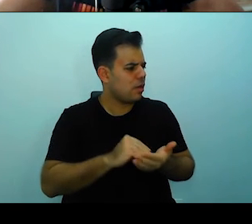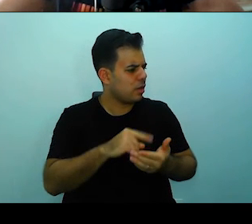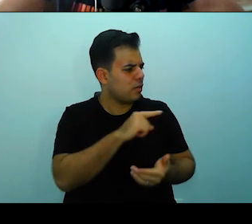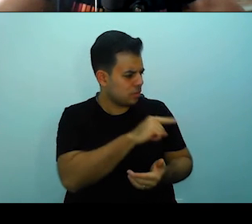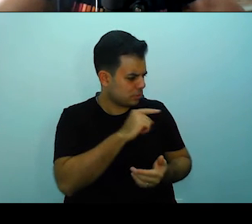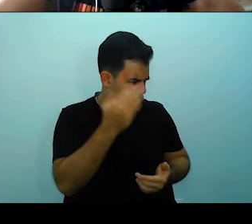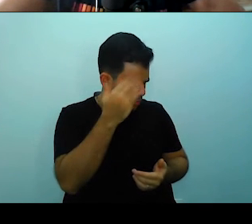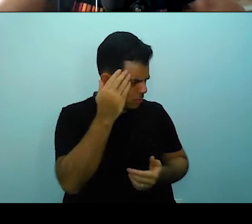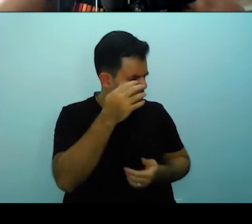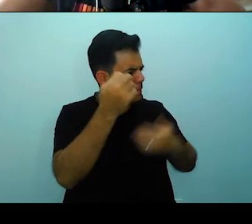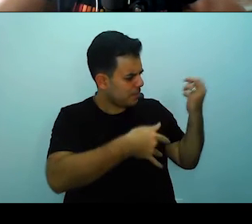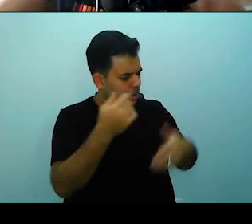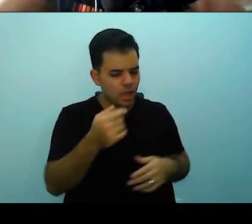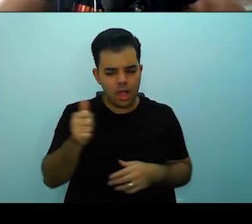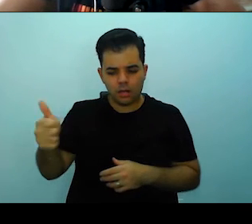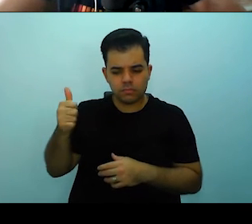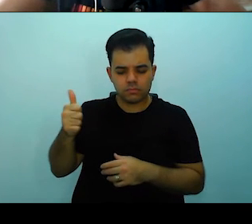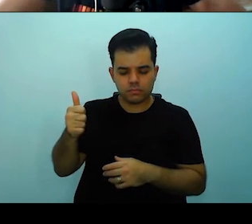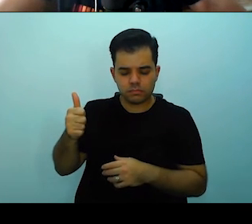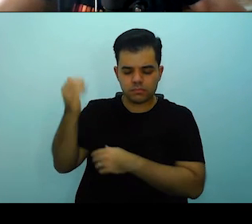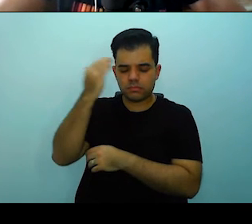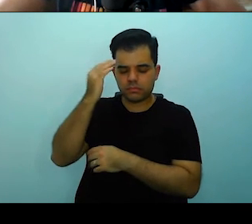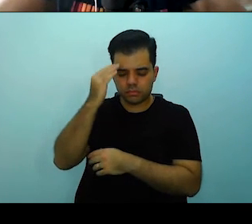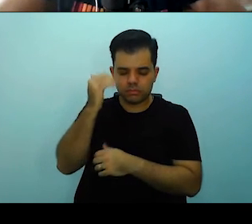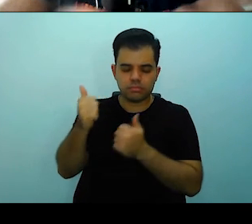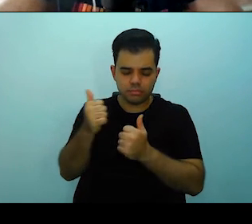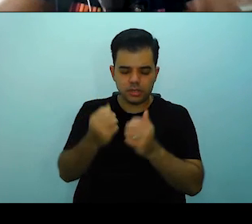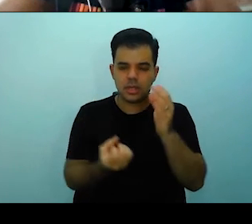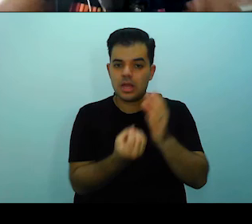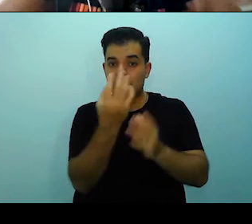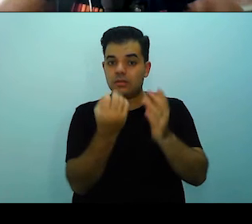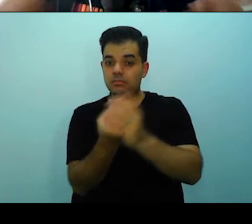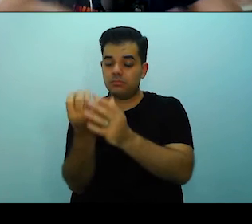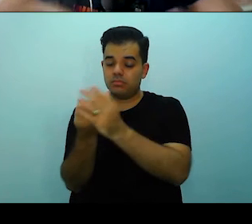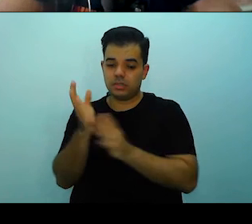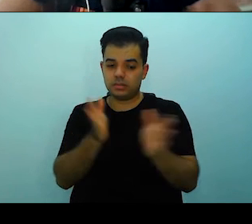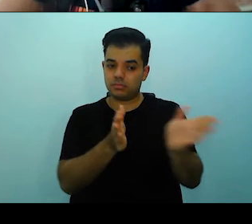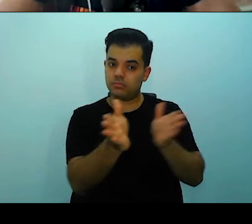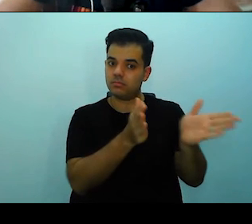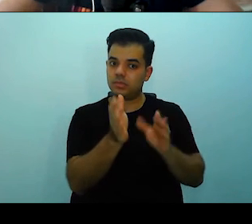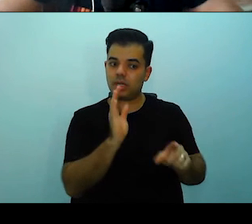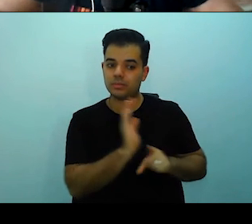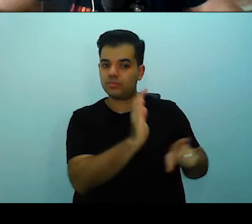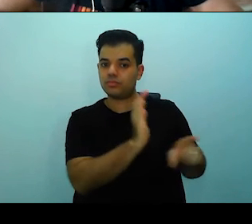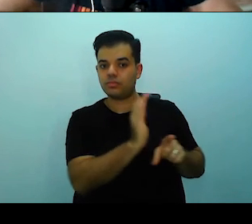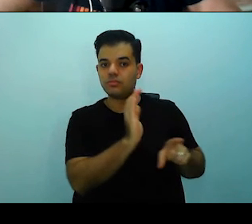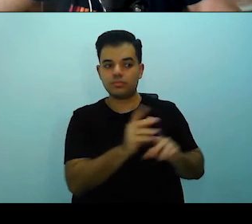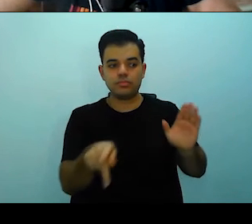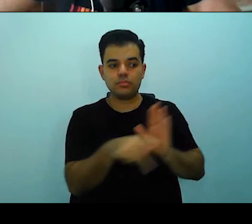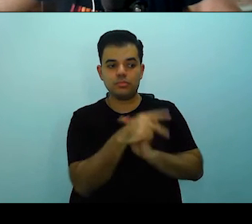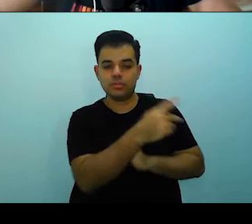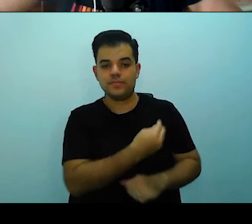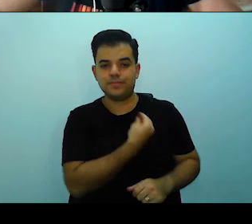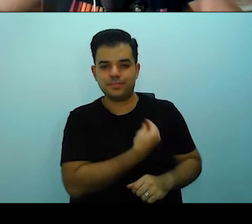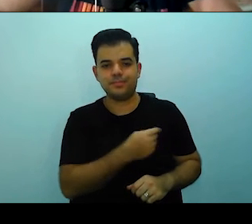possa criar soluções para a falta de acessibilidade no cotidiano dele mesmo, como acontece comigo, sabe? Eu não tenho uma